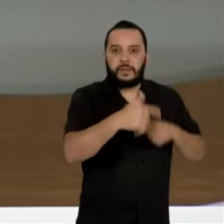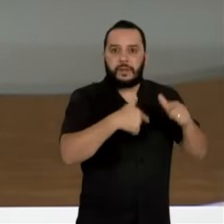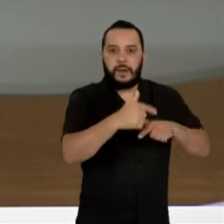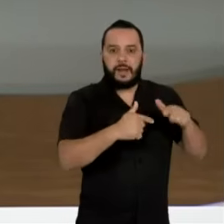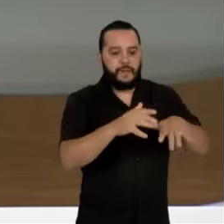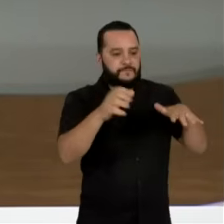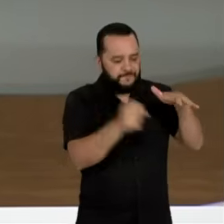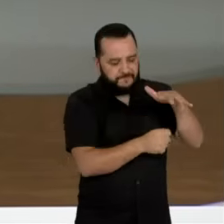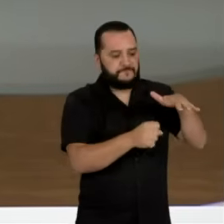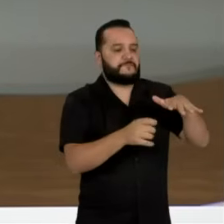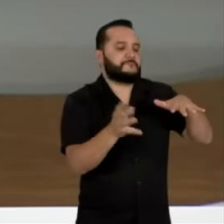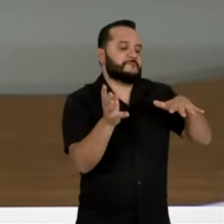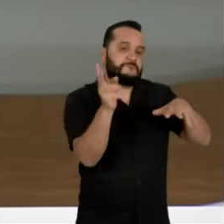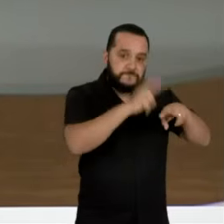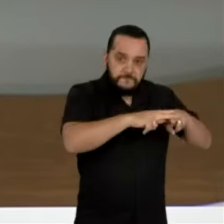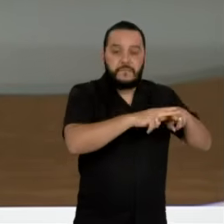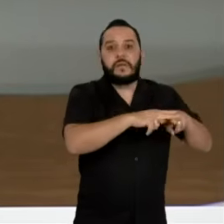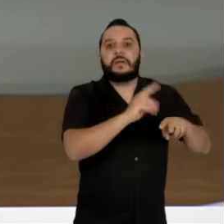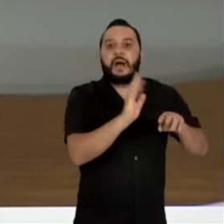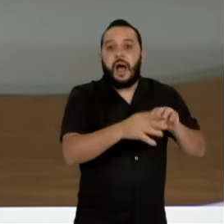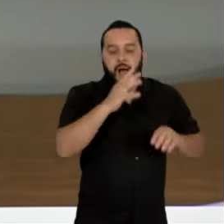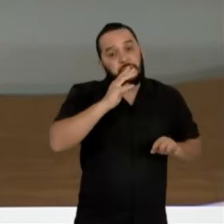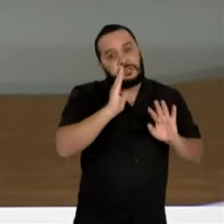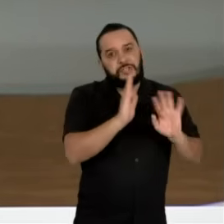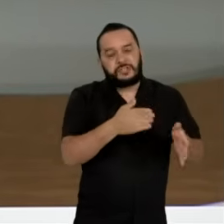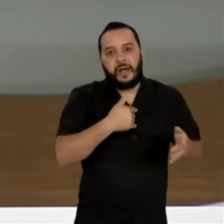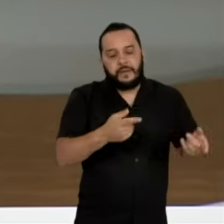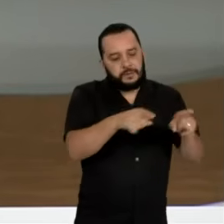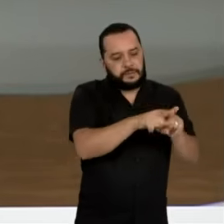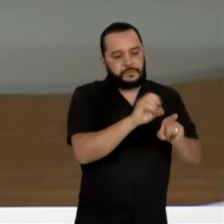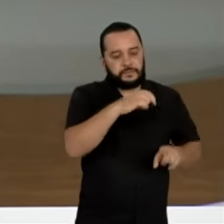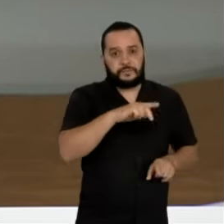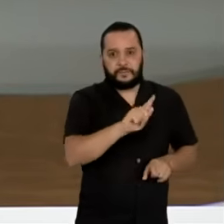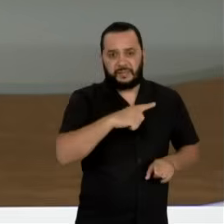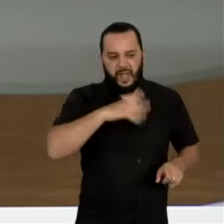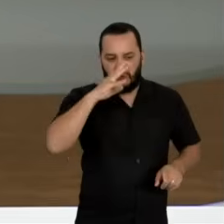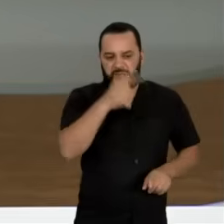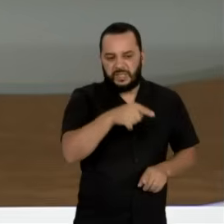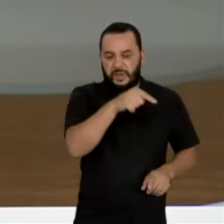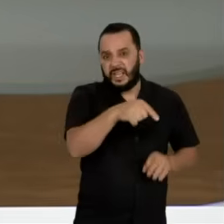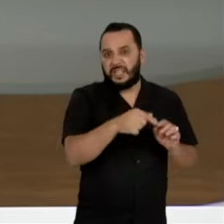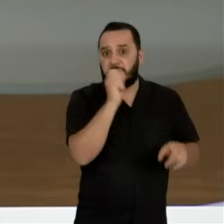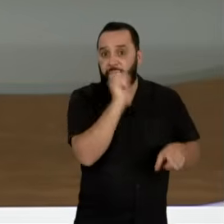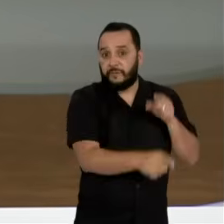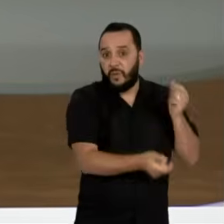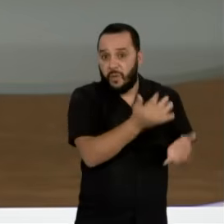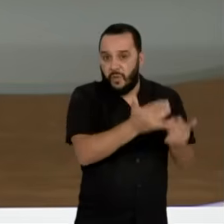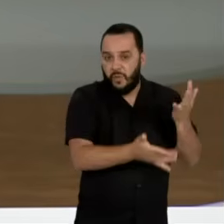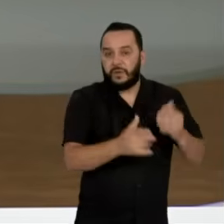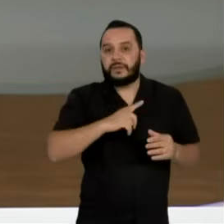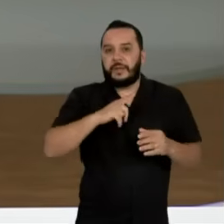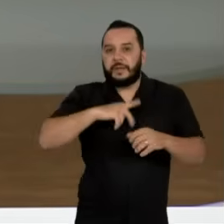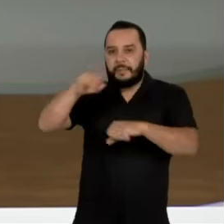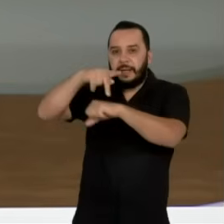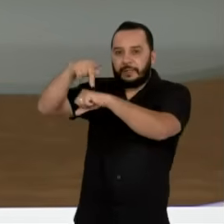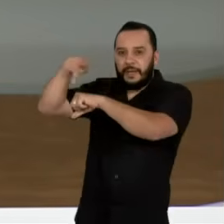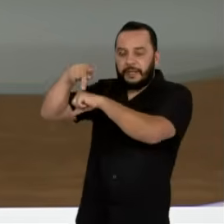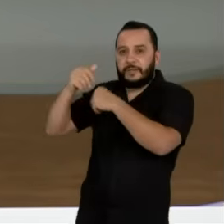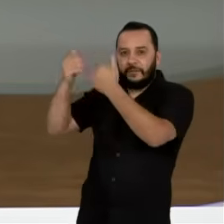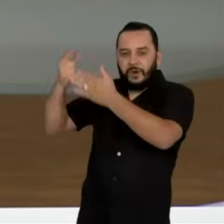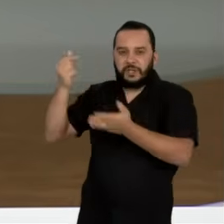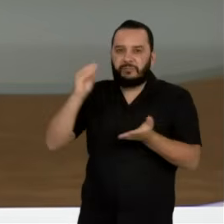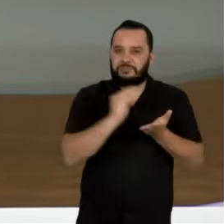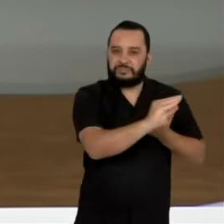ligados a ONGs, acusando-os de atear fogo na mata em troca de doações de entidades internacionais.